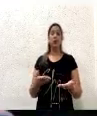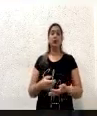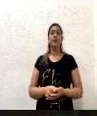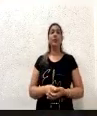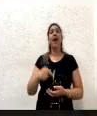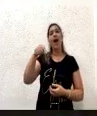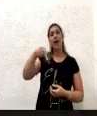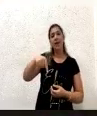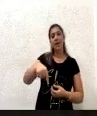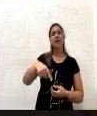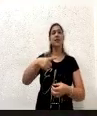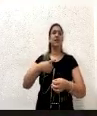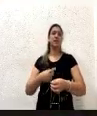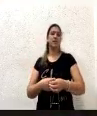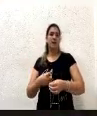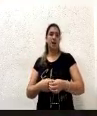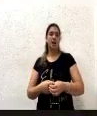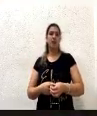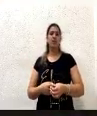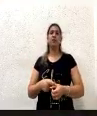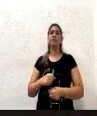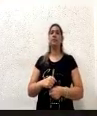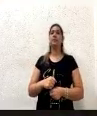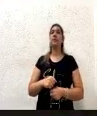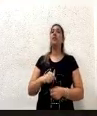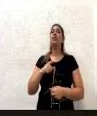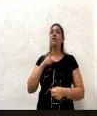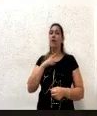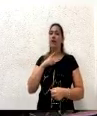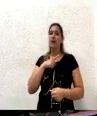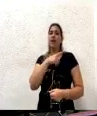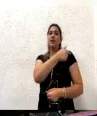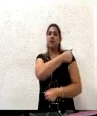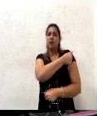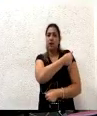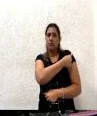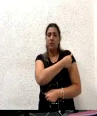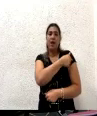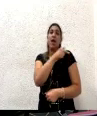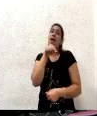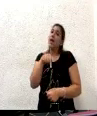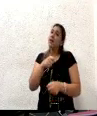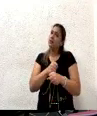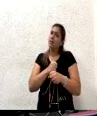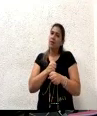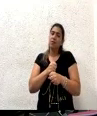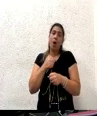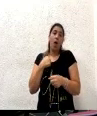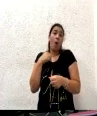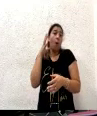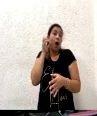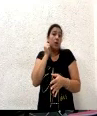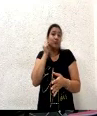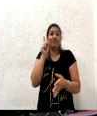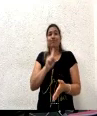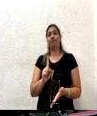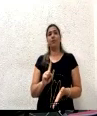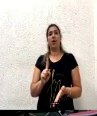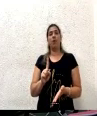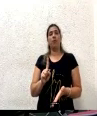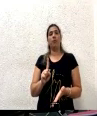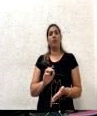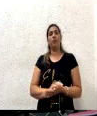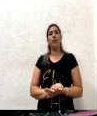Cordeirópolis vai ter vacina distribuída pelo Ministério da Saúde esse ano? Acredito que não. acredito que, não